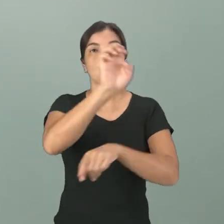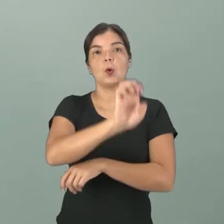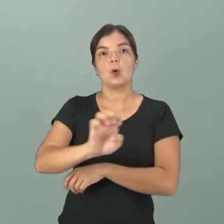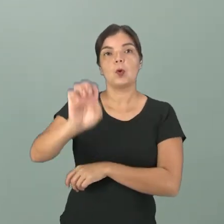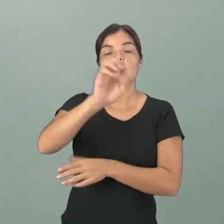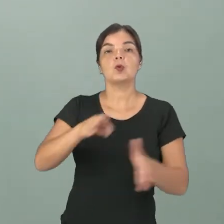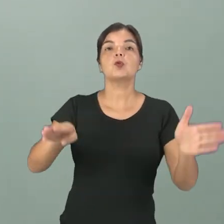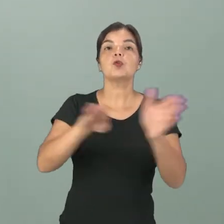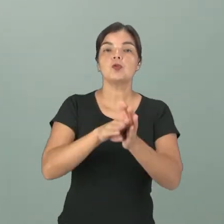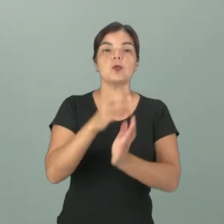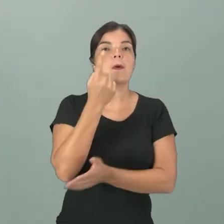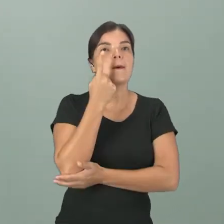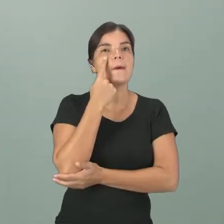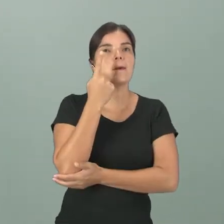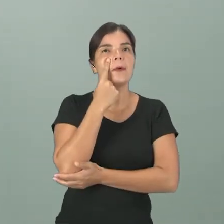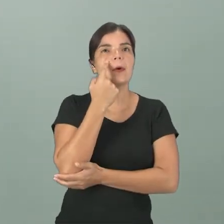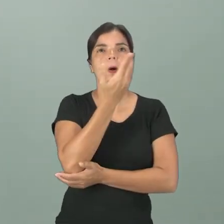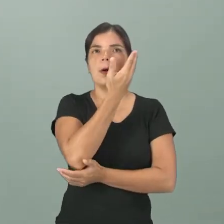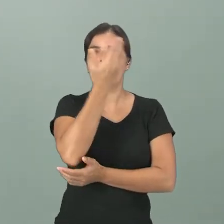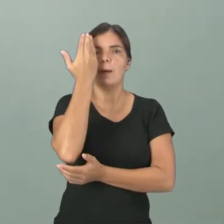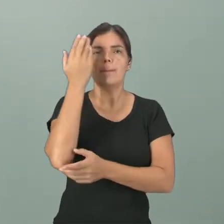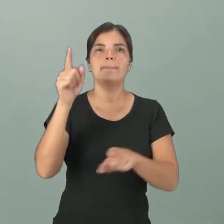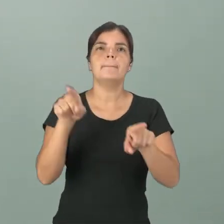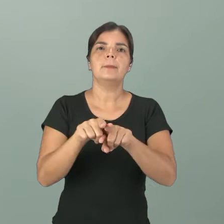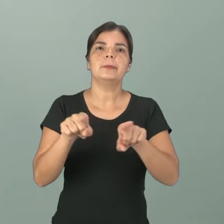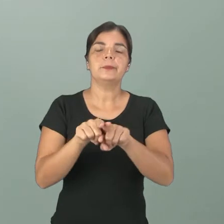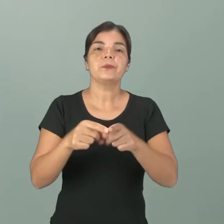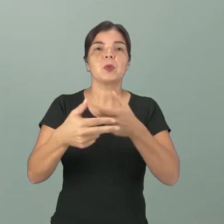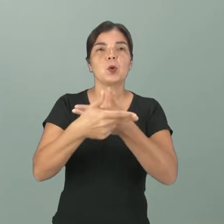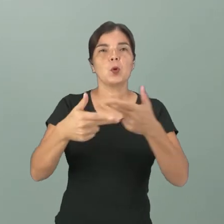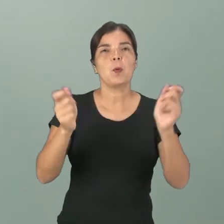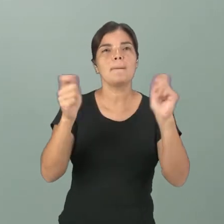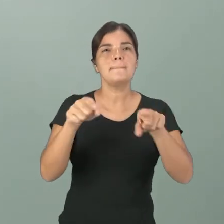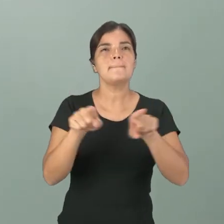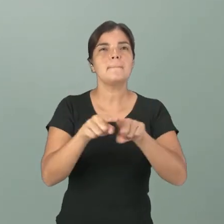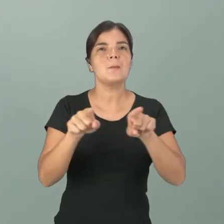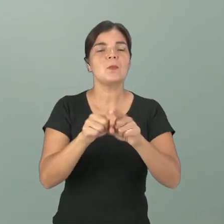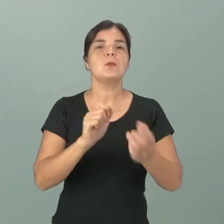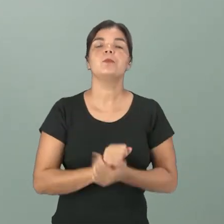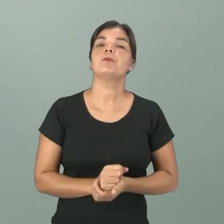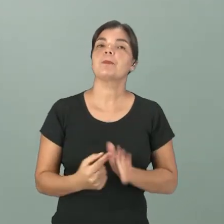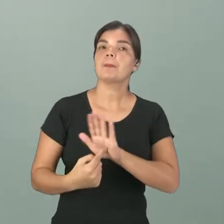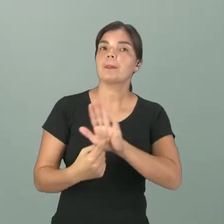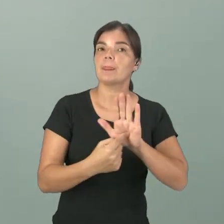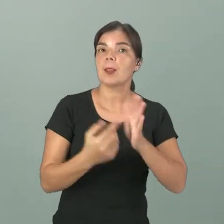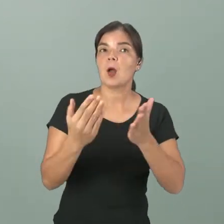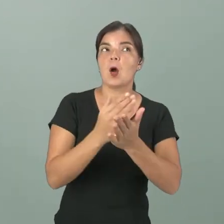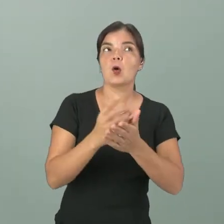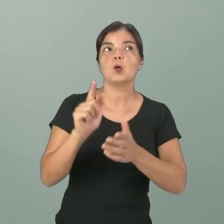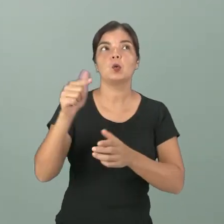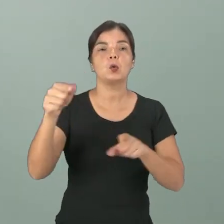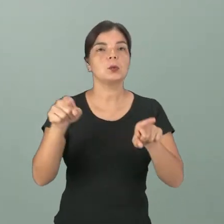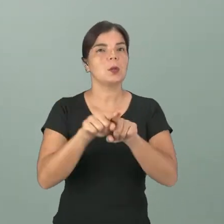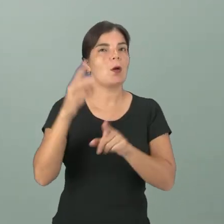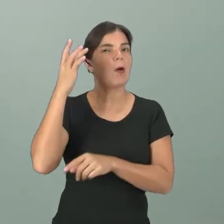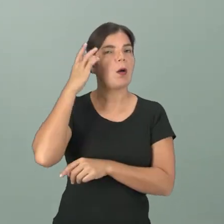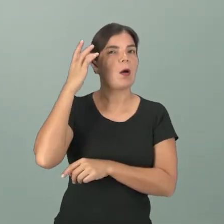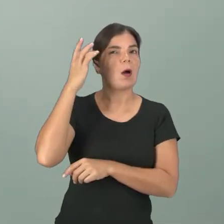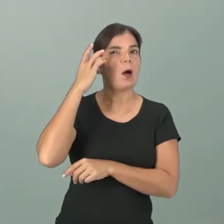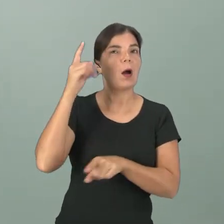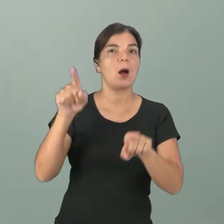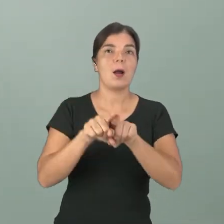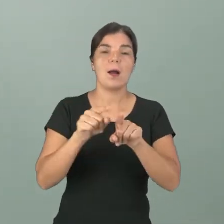que chegou na África, eles viram a máscara como alguma coisa que poderia ser um souvenir. Alguns outros acharam que